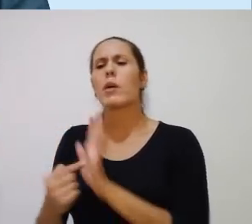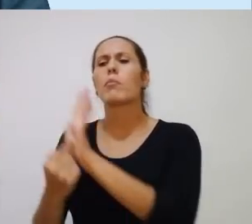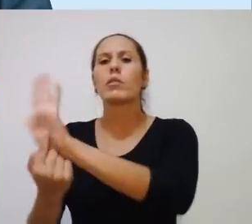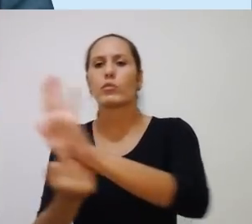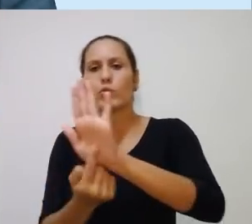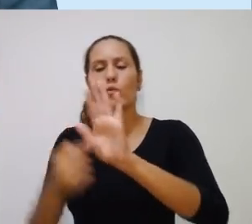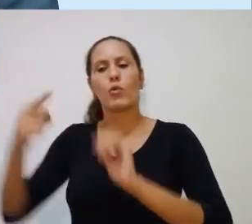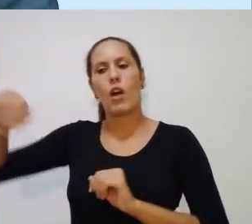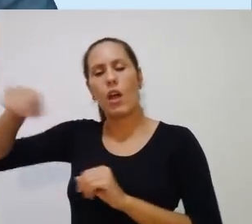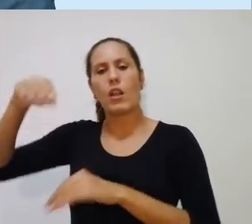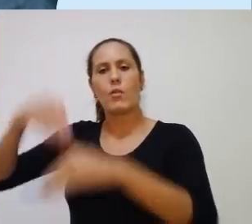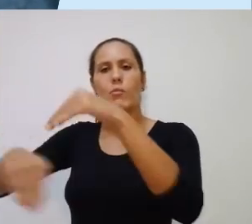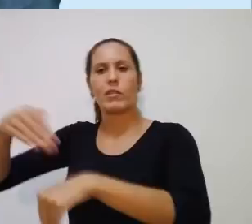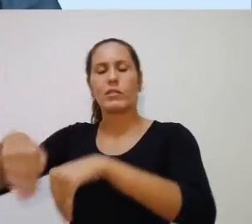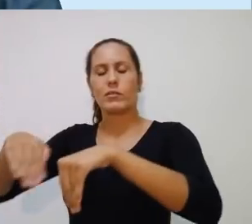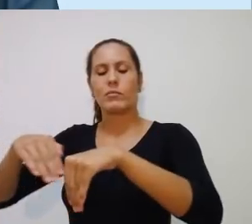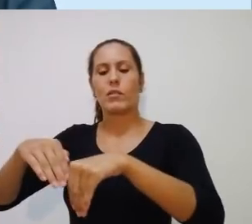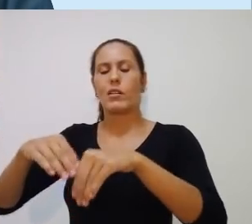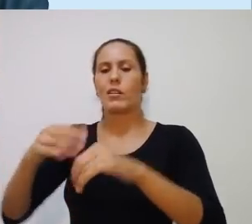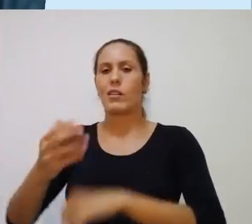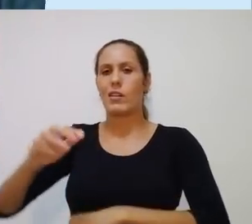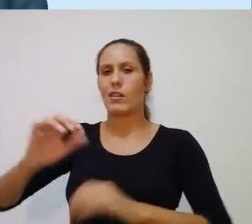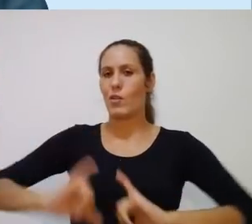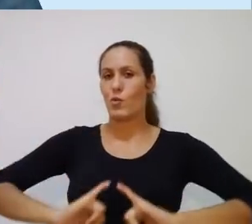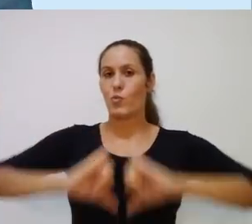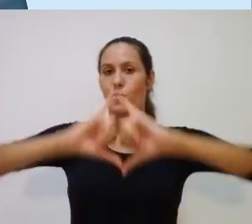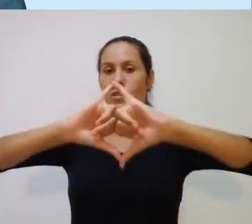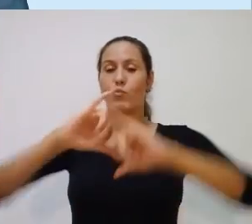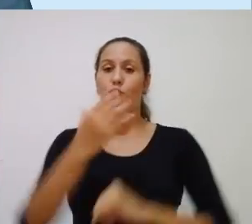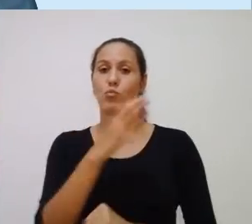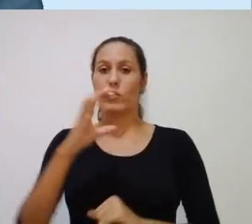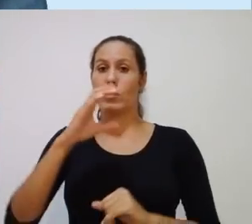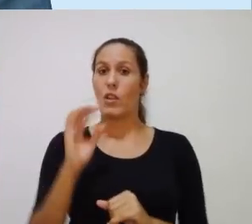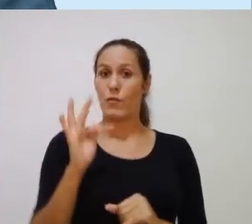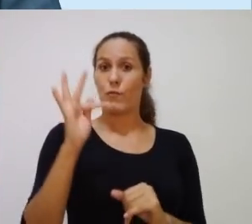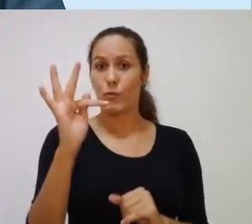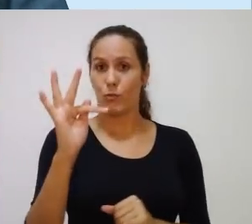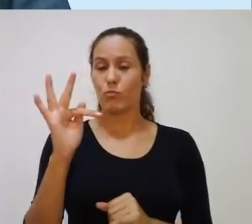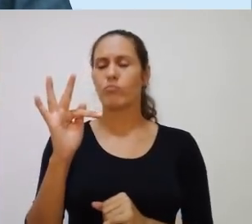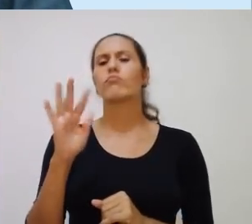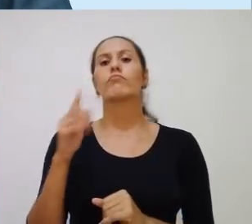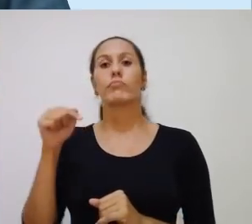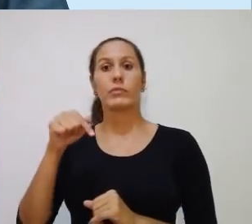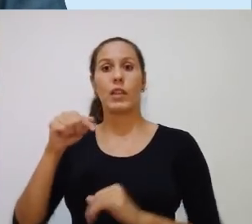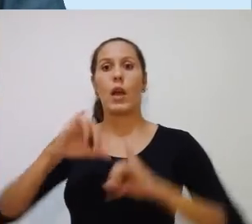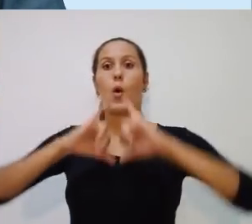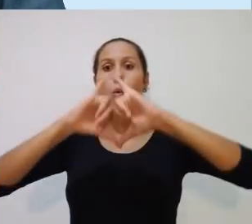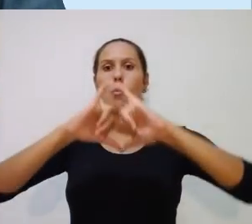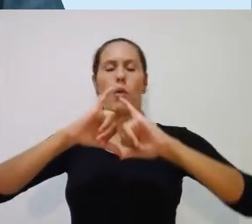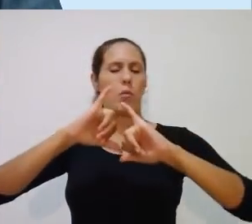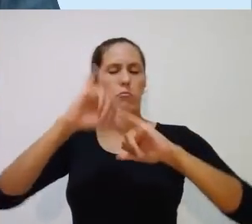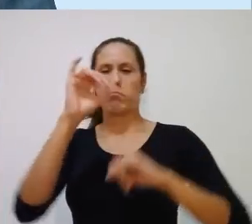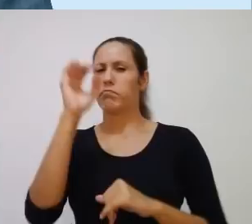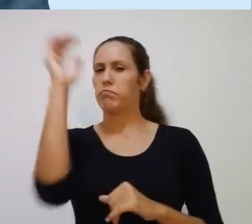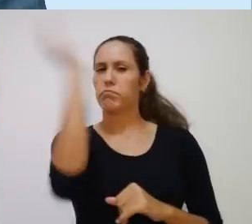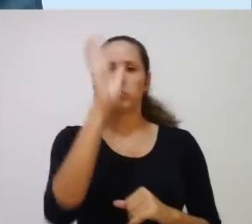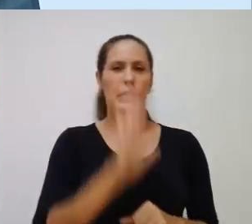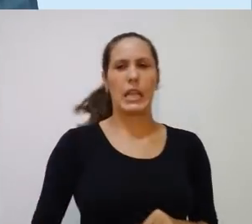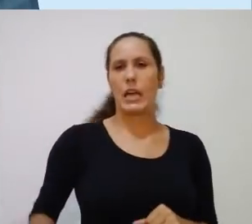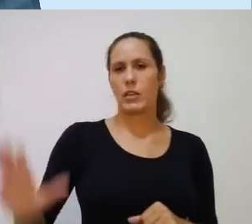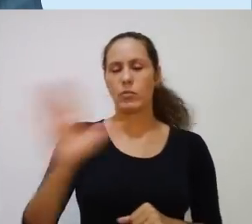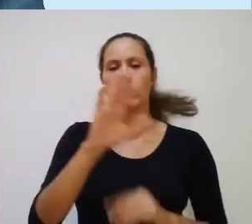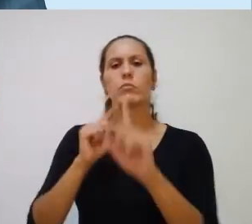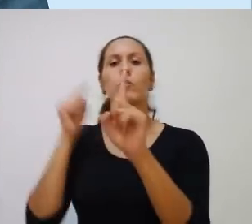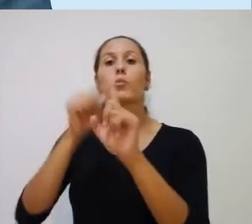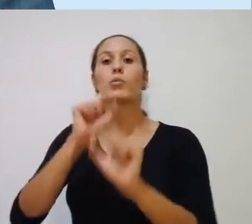prêmio Cientista do Futuro. Sim. Eu acho que é esse o nome do prêmio. Esse prêmio era a nível nacional, e esse prêmio tinha um caráter de